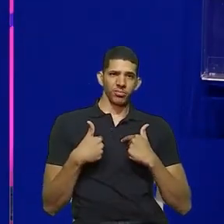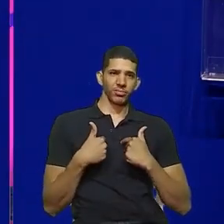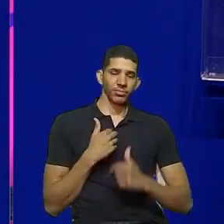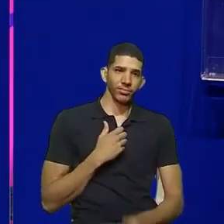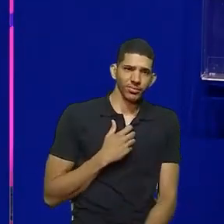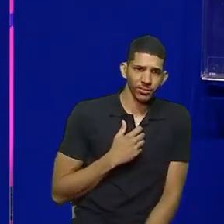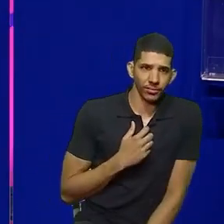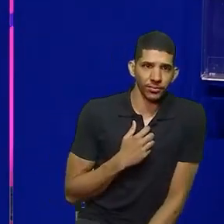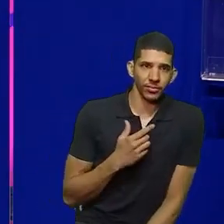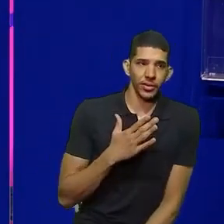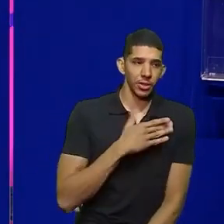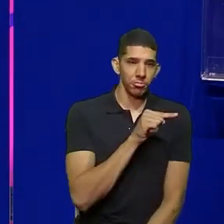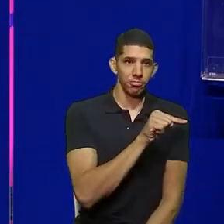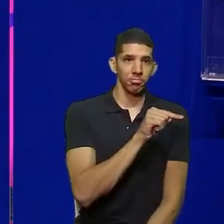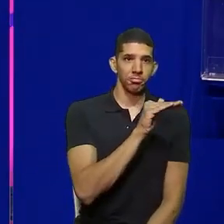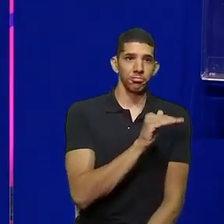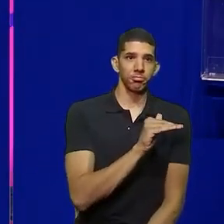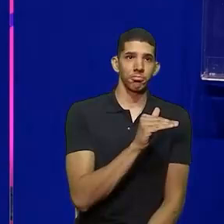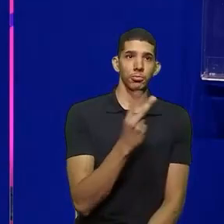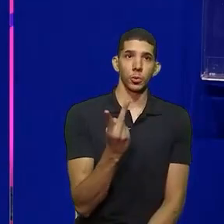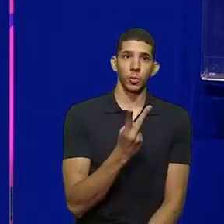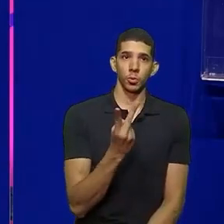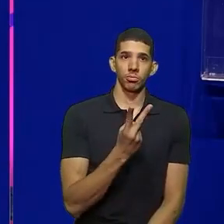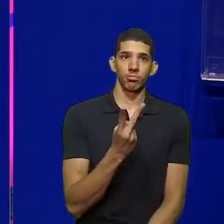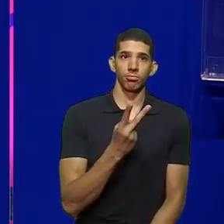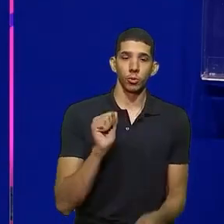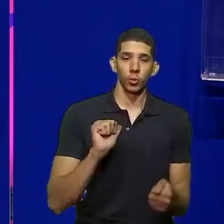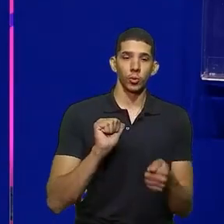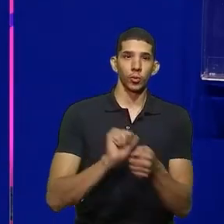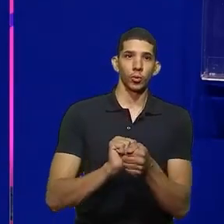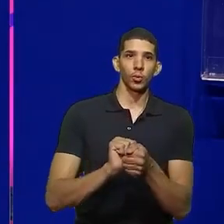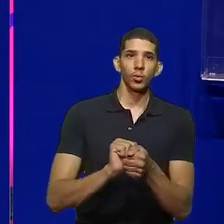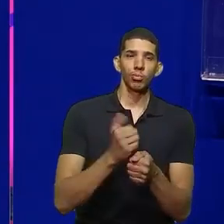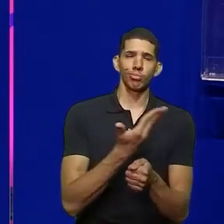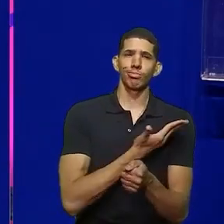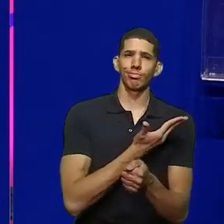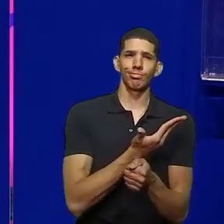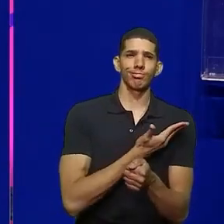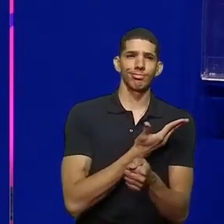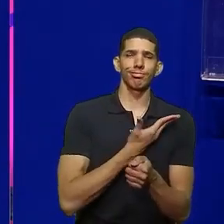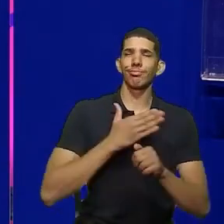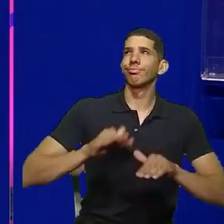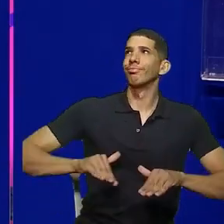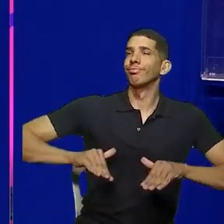Conceição, nós duas íamos ser amigas de infância. Nós já somos.